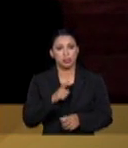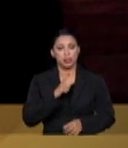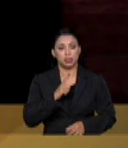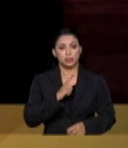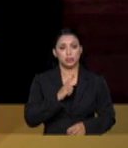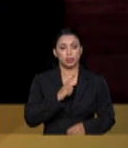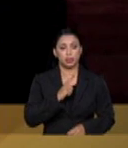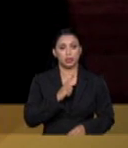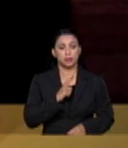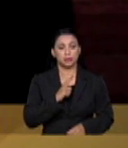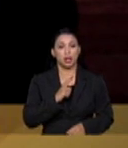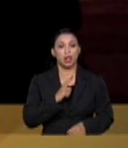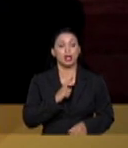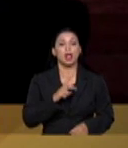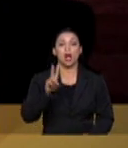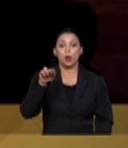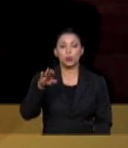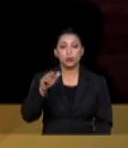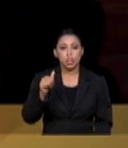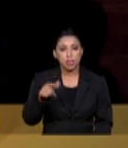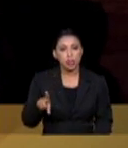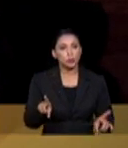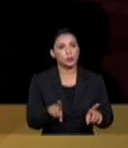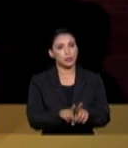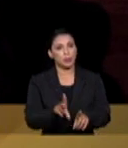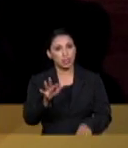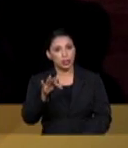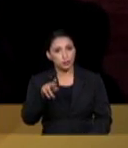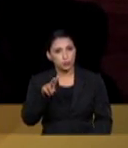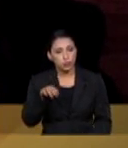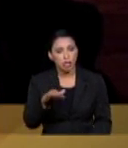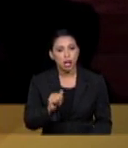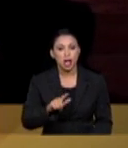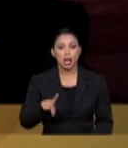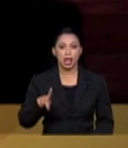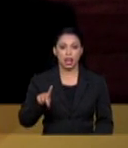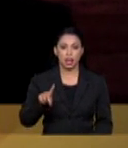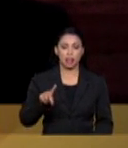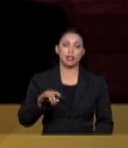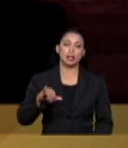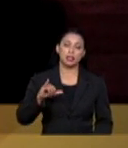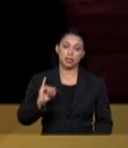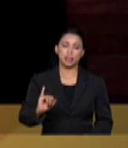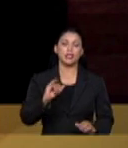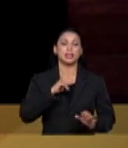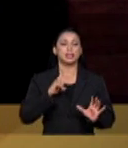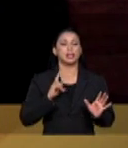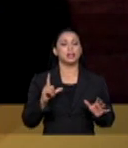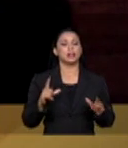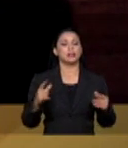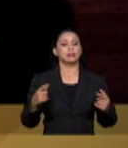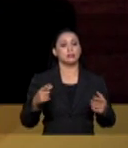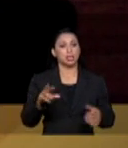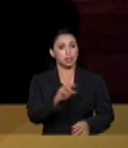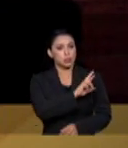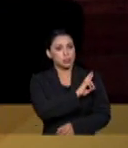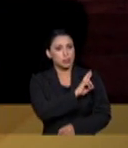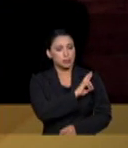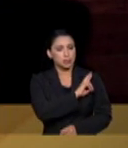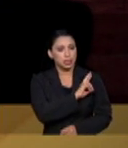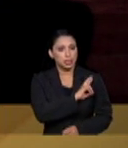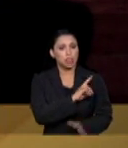cumprimento por parte da União e da FUNAI sua função condicional ilegal expõe